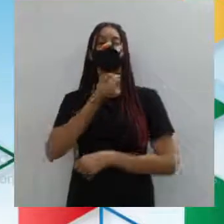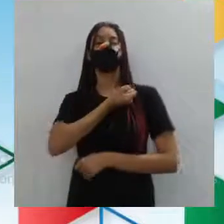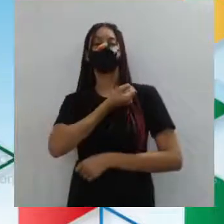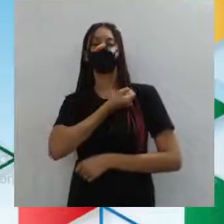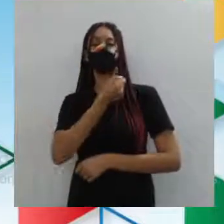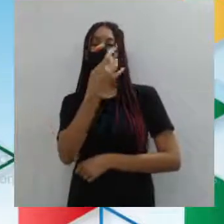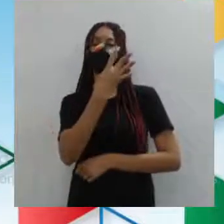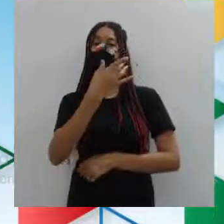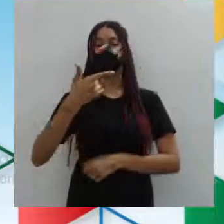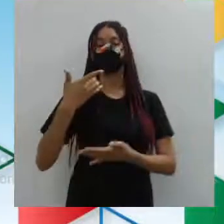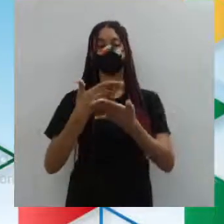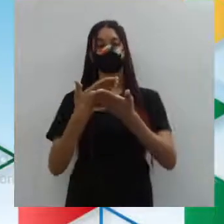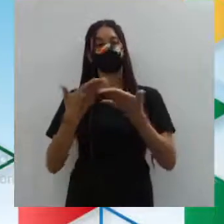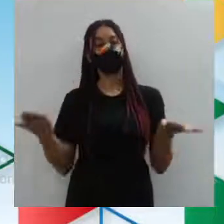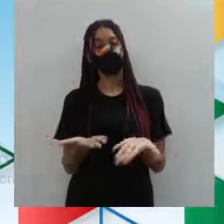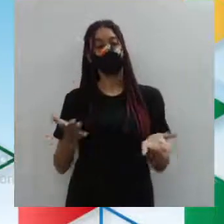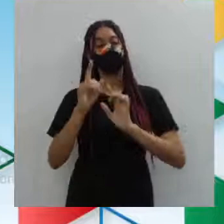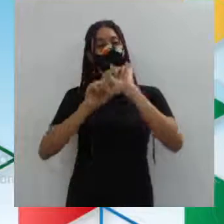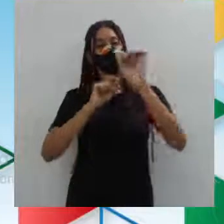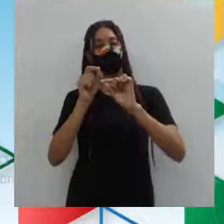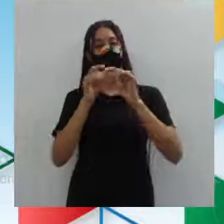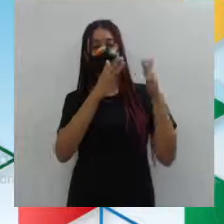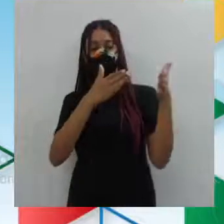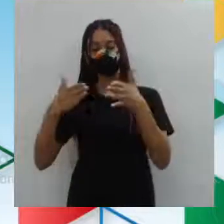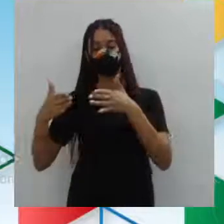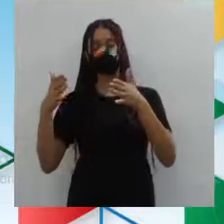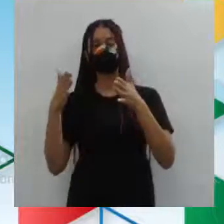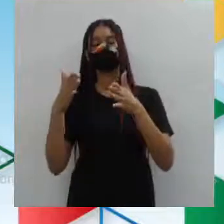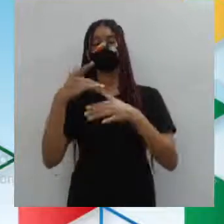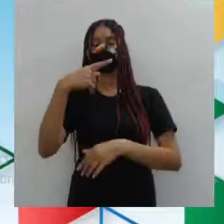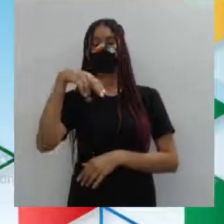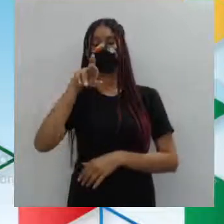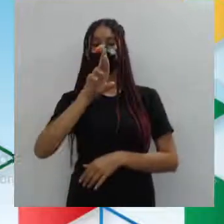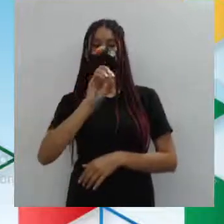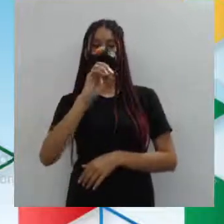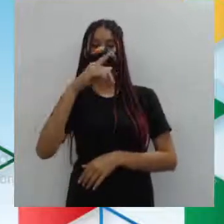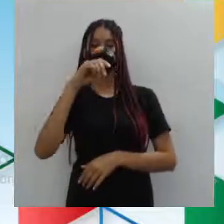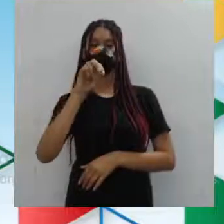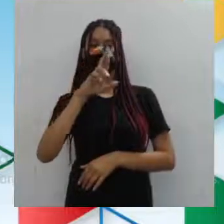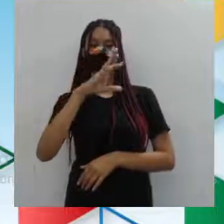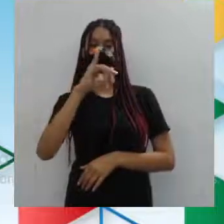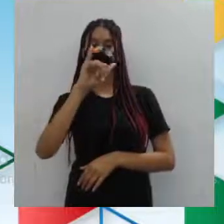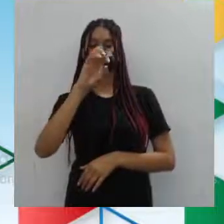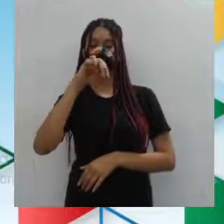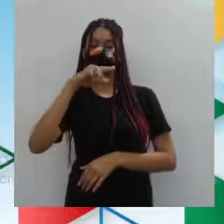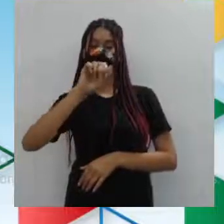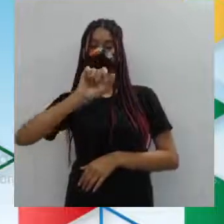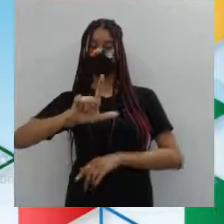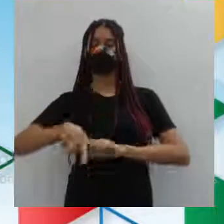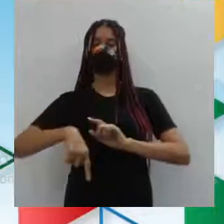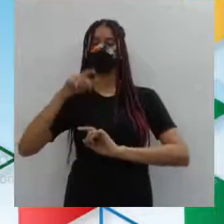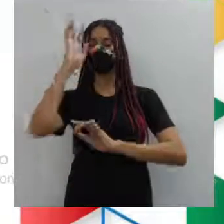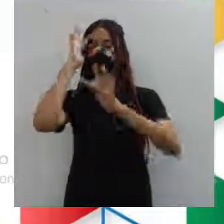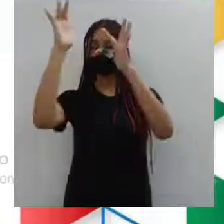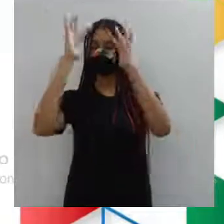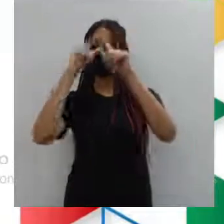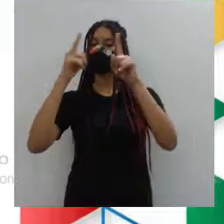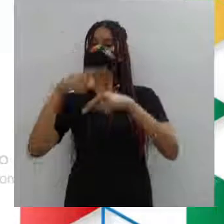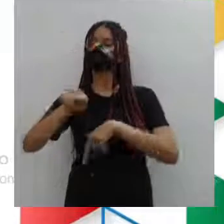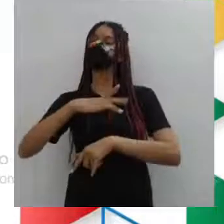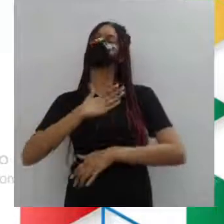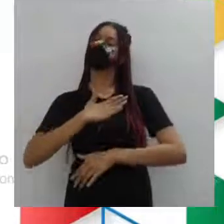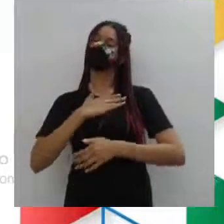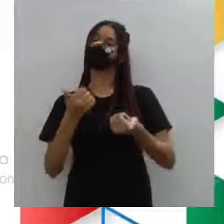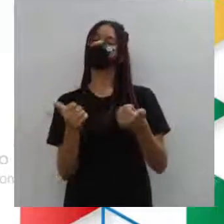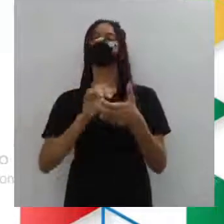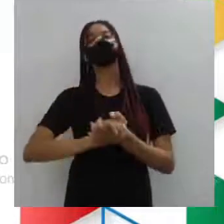42. Bom, gente, a aula de hoje, segmentos proporcionais, uma aula bem mais teórica, mas vocês vão adorar. Vem comigo, ó. Vou